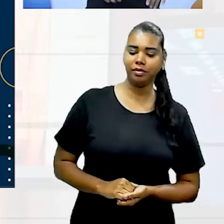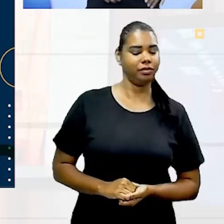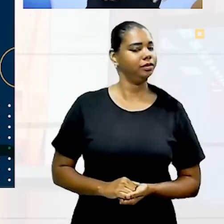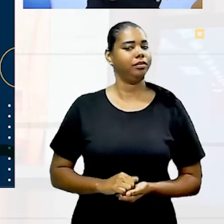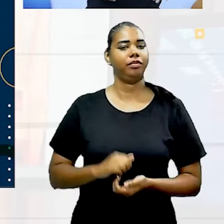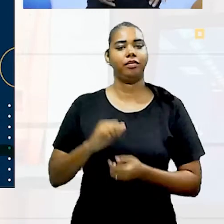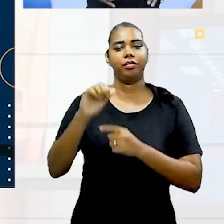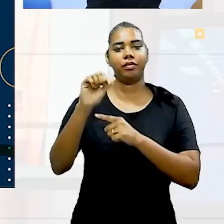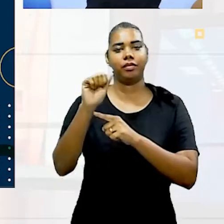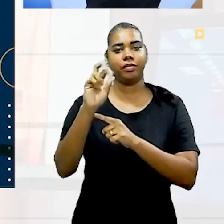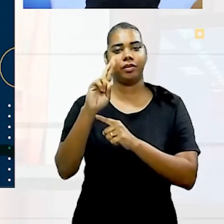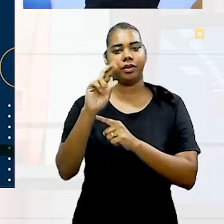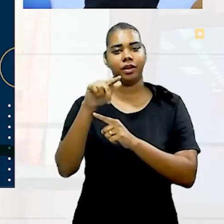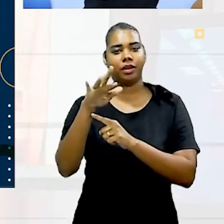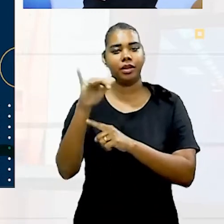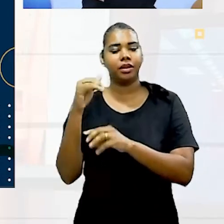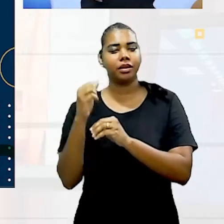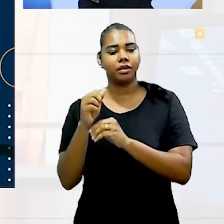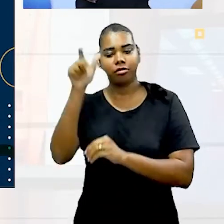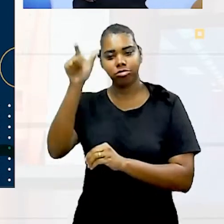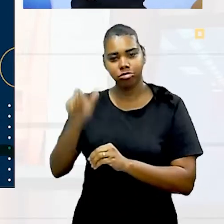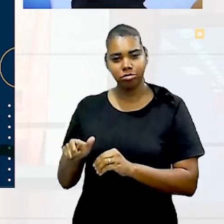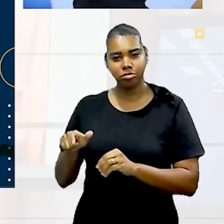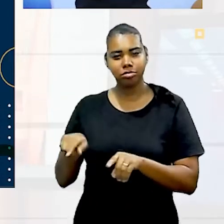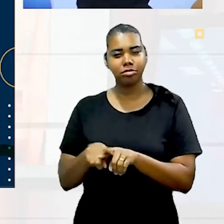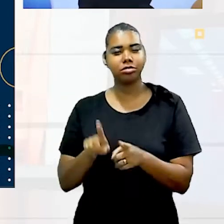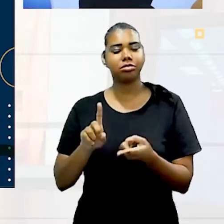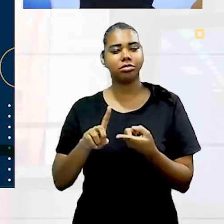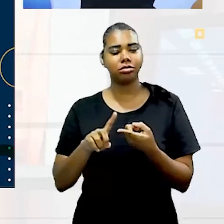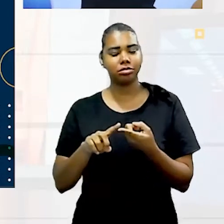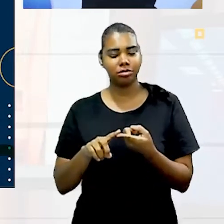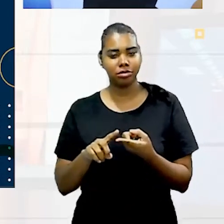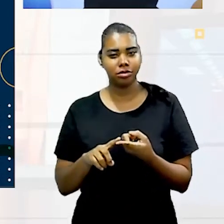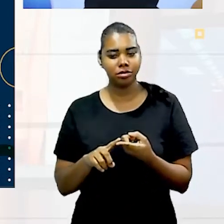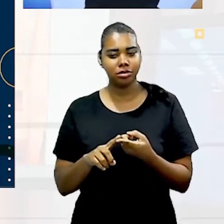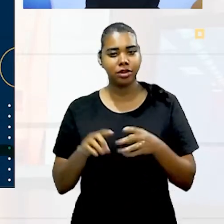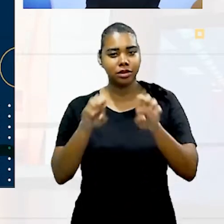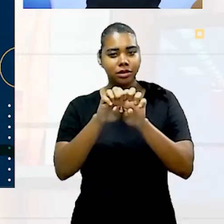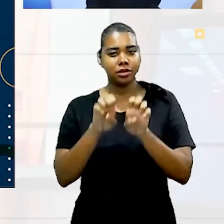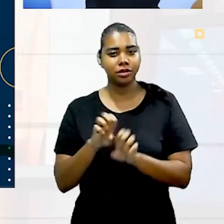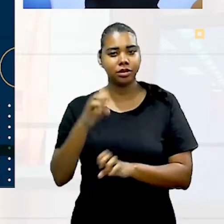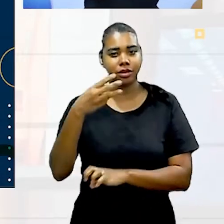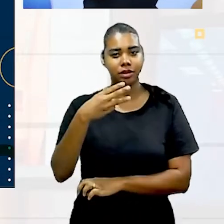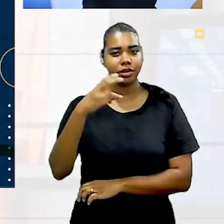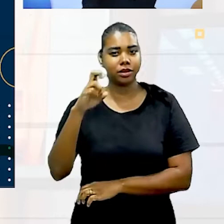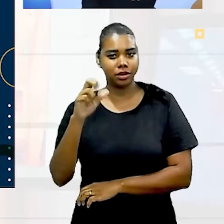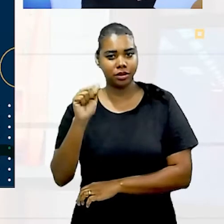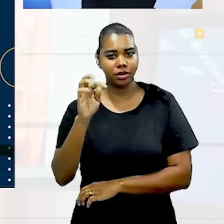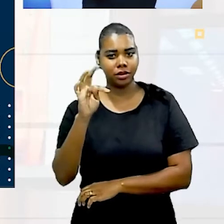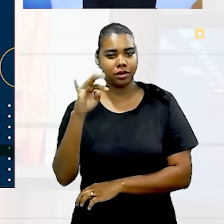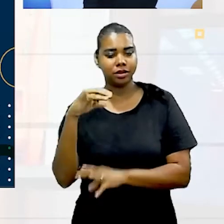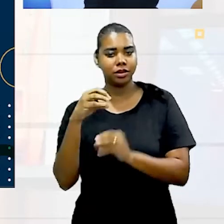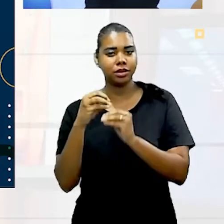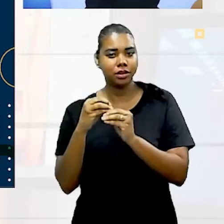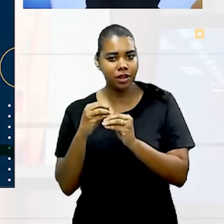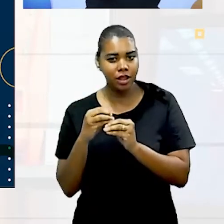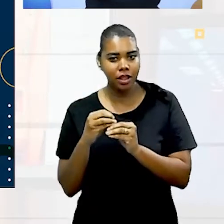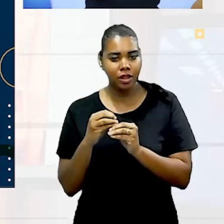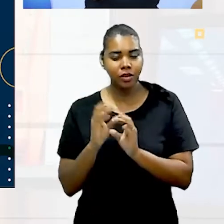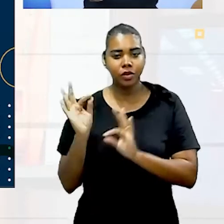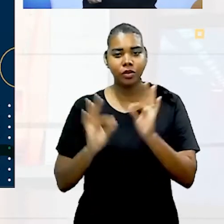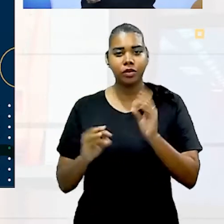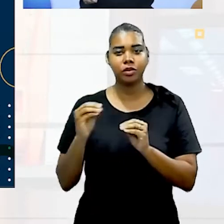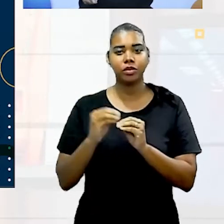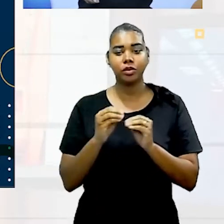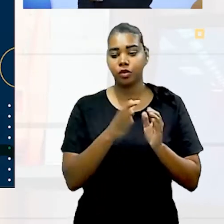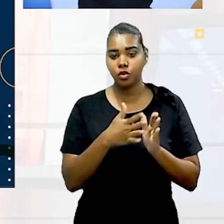arquétipos, que tivemos os arquétipos de personagens, e a estrutura de 3 e 5 atos. Porque o monomito